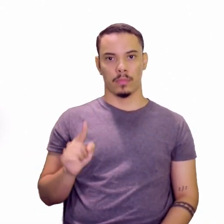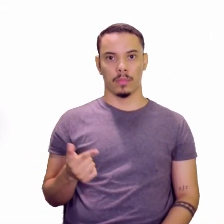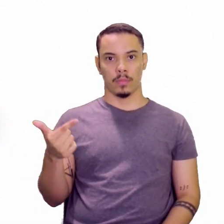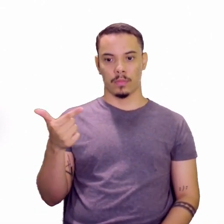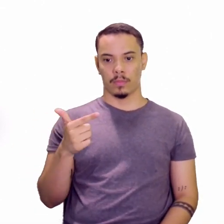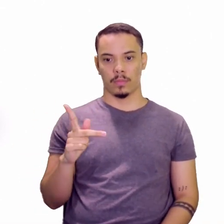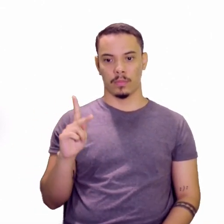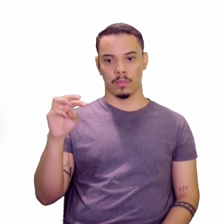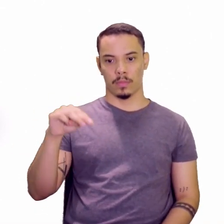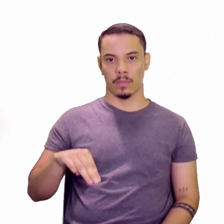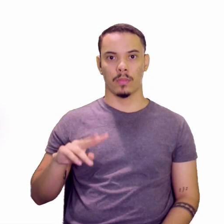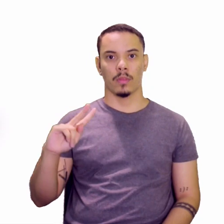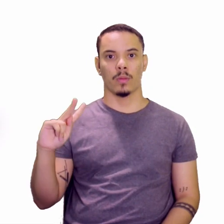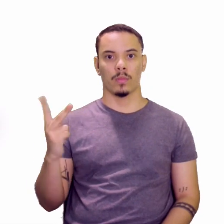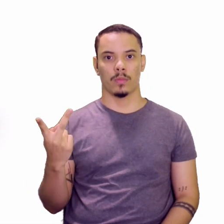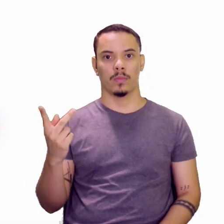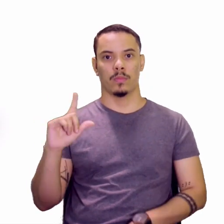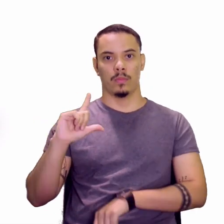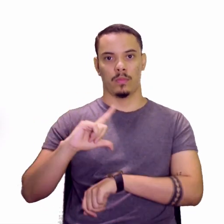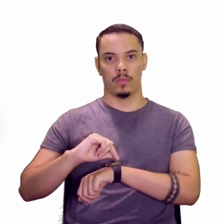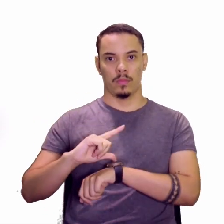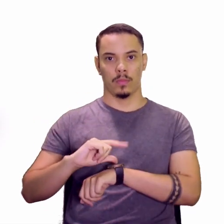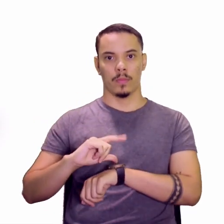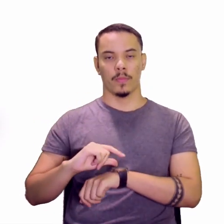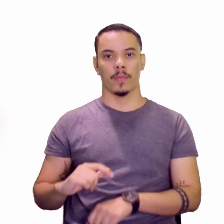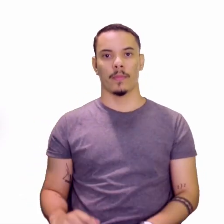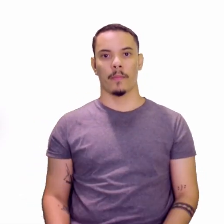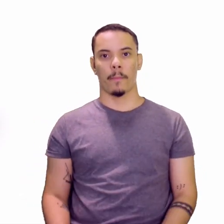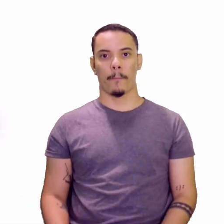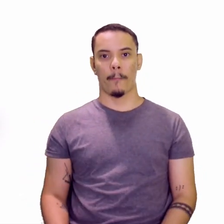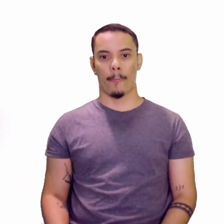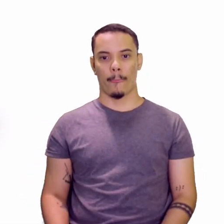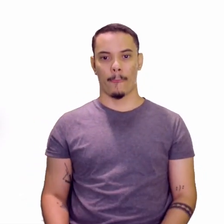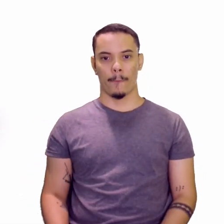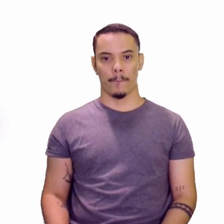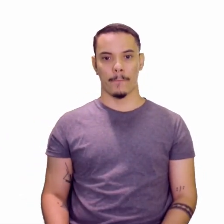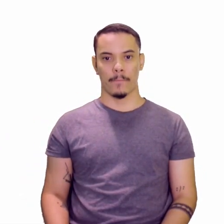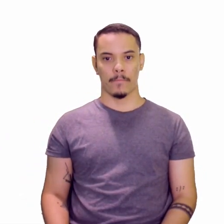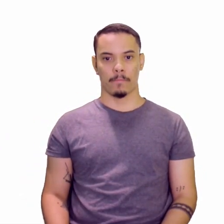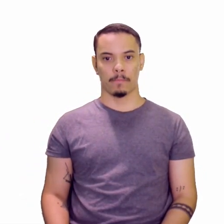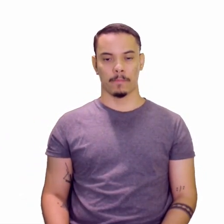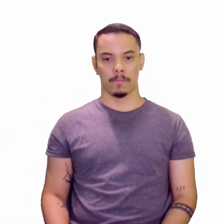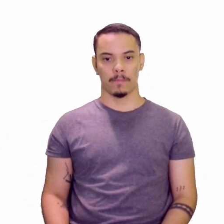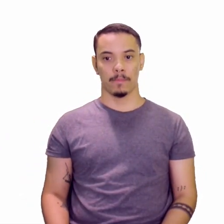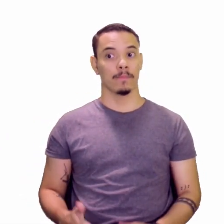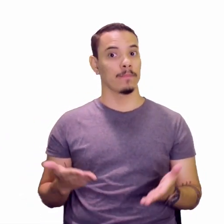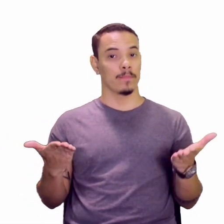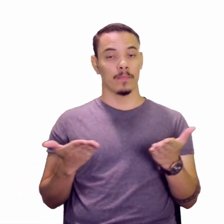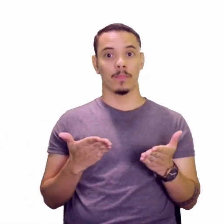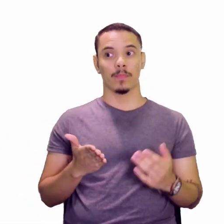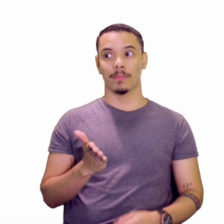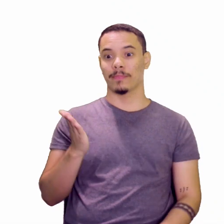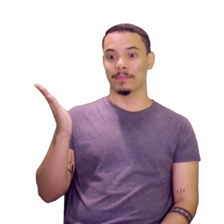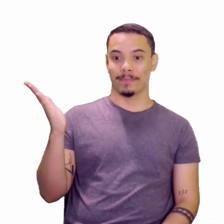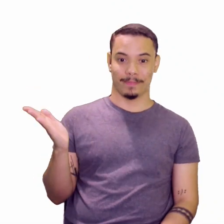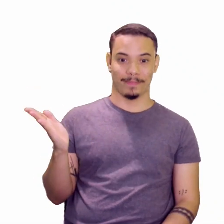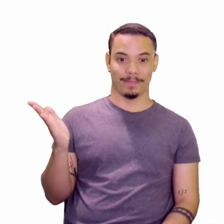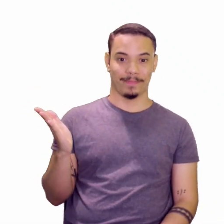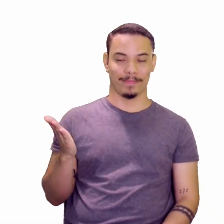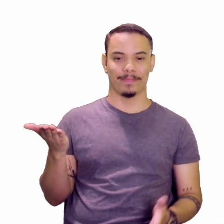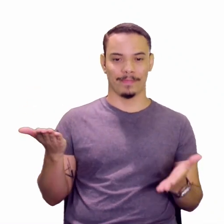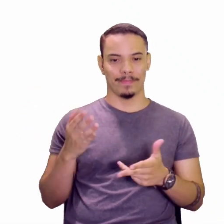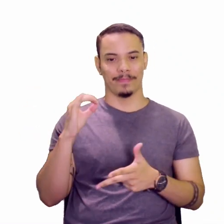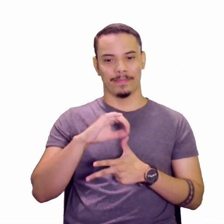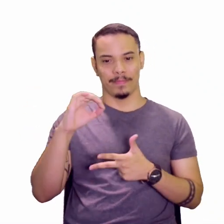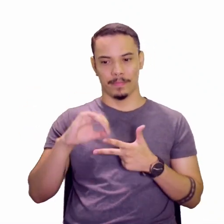96,2 quilômetros por hora. É a média. Pronto. Olha Olha só, chegou ela. Agora é o